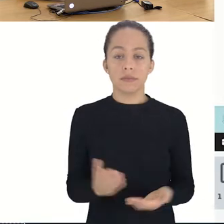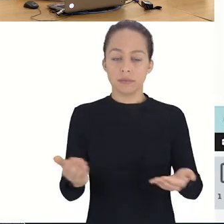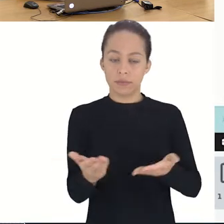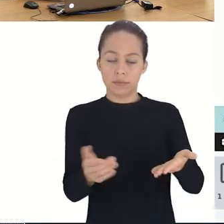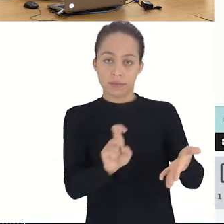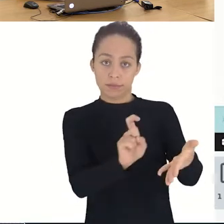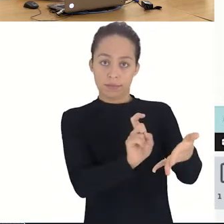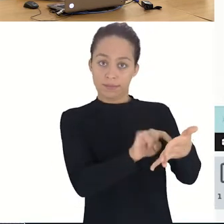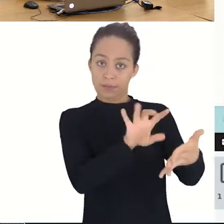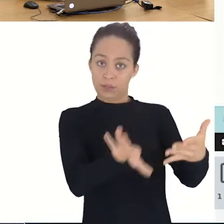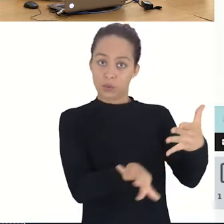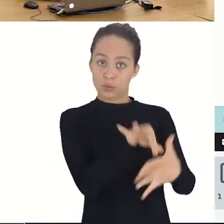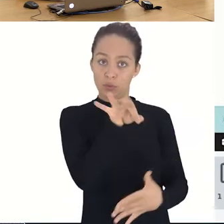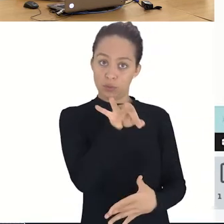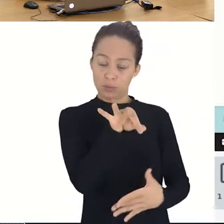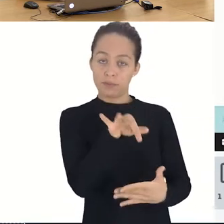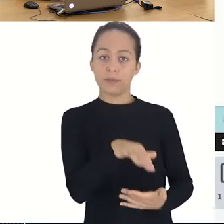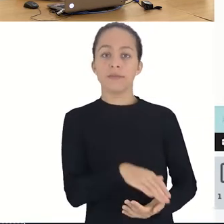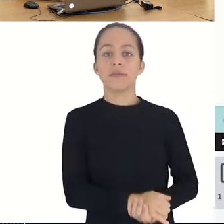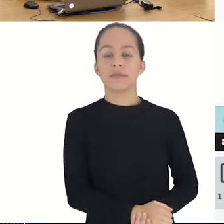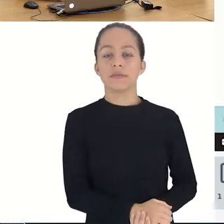Vamos realizar o sorteio.